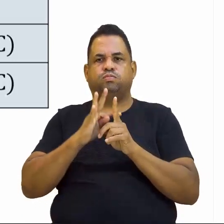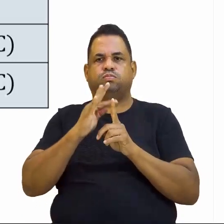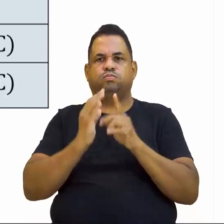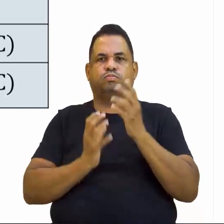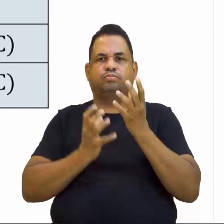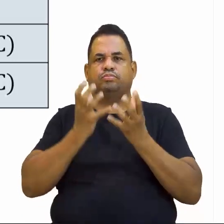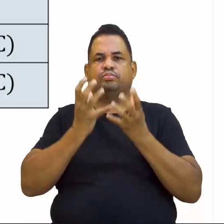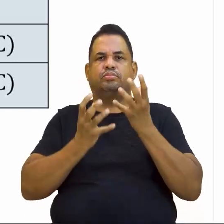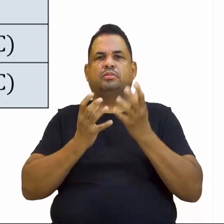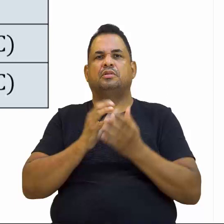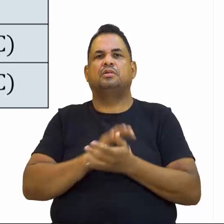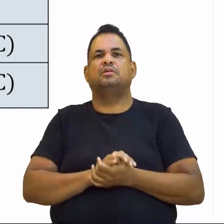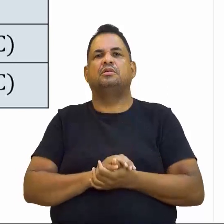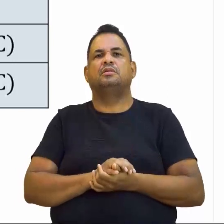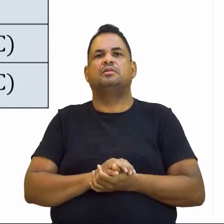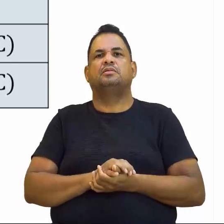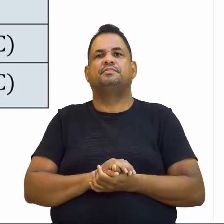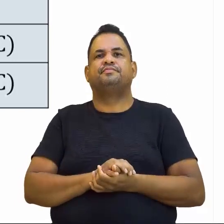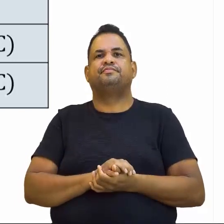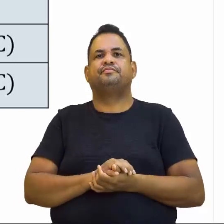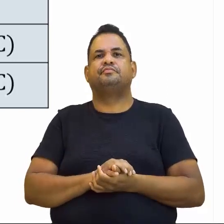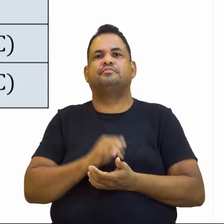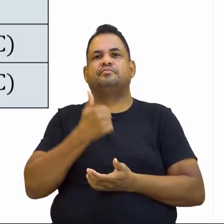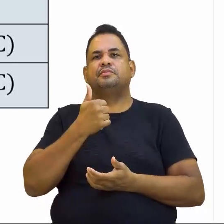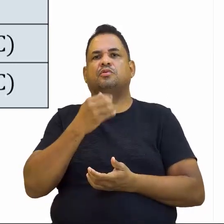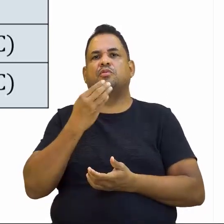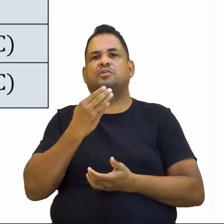de sódio, essa temperatura é de